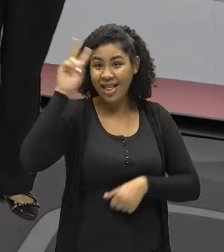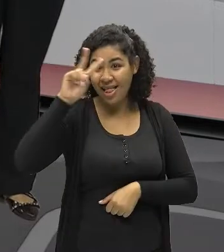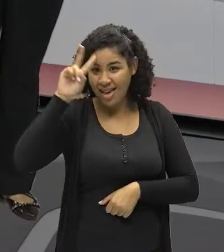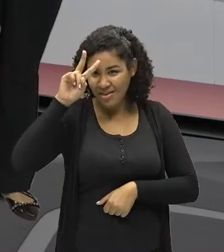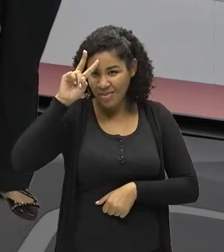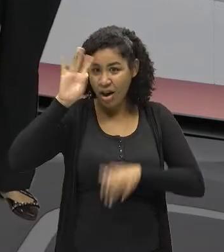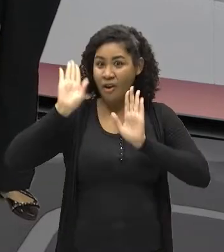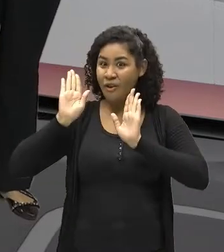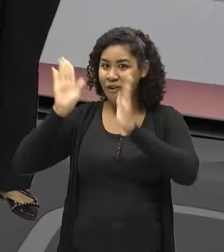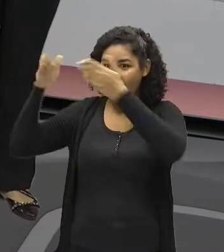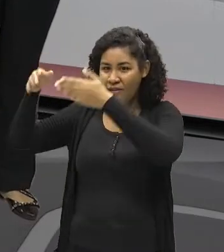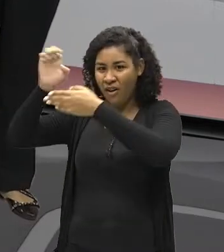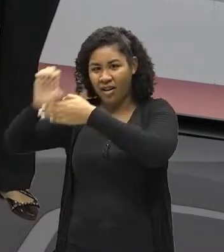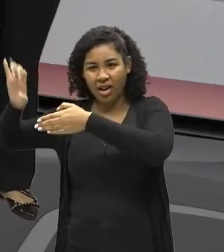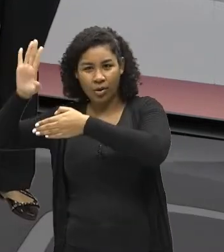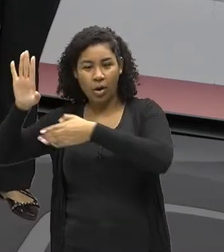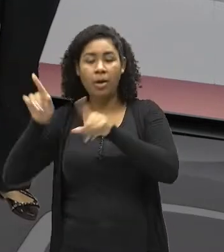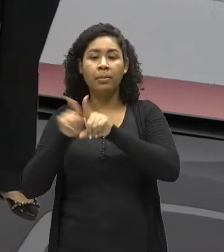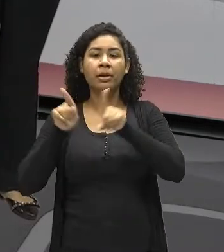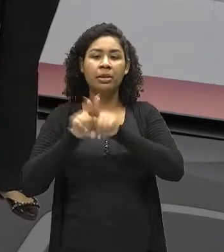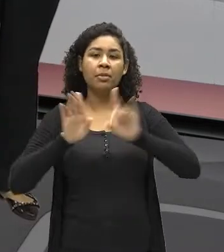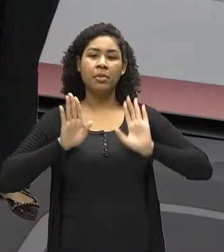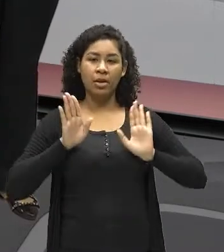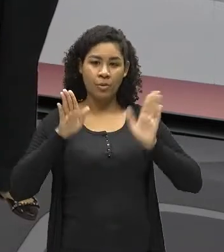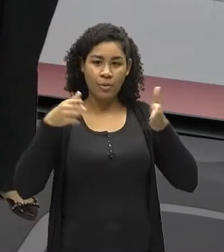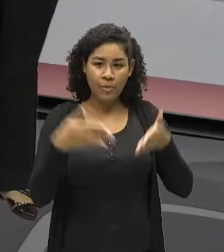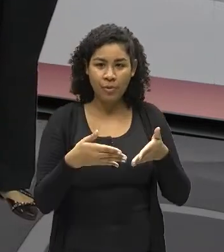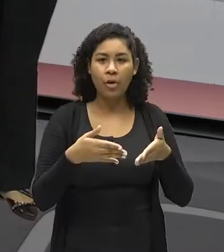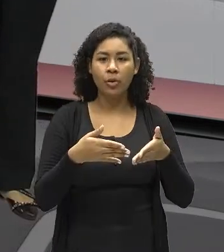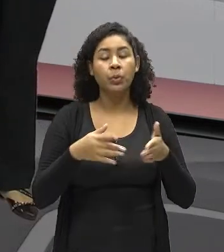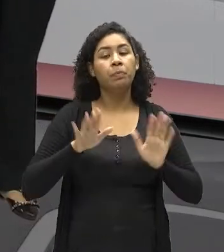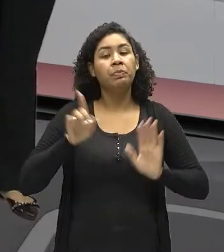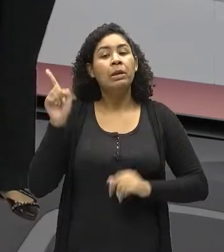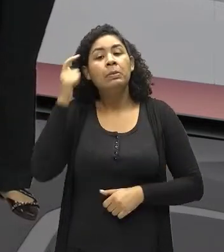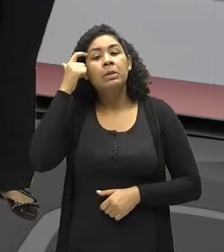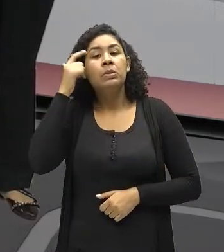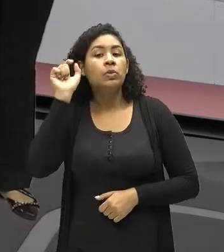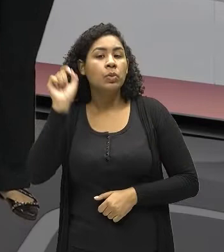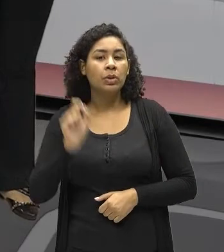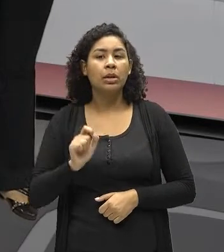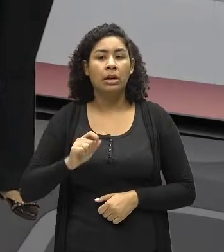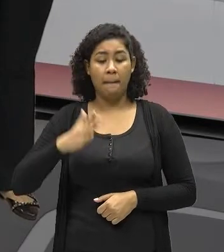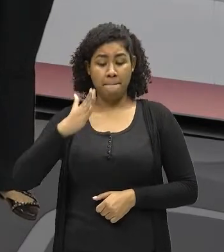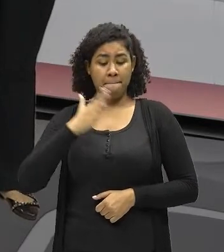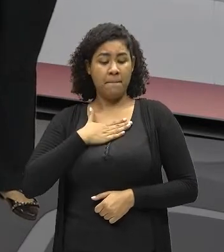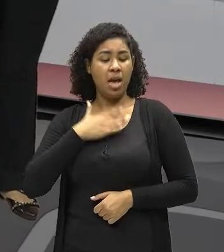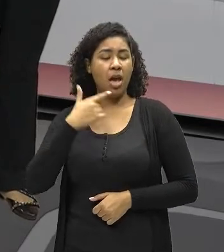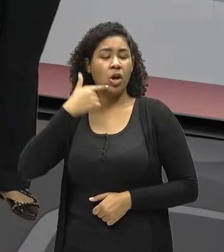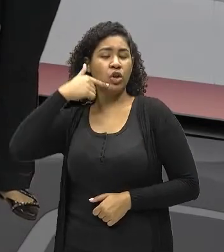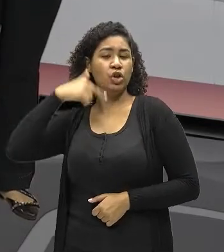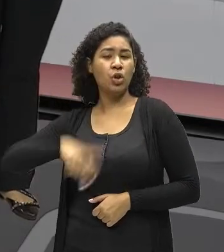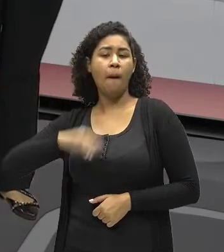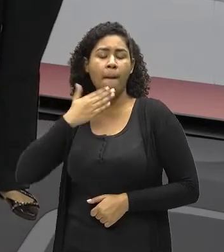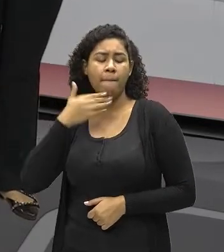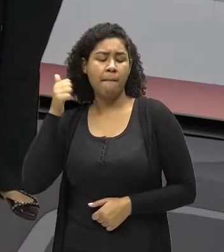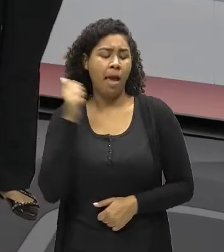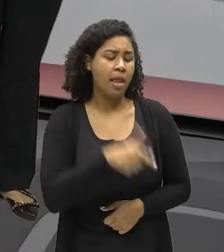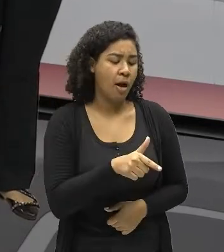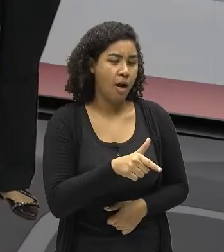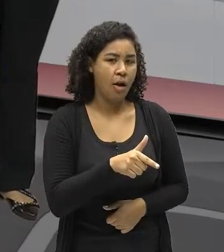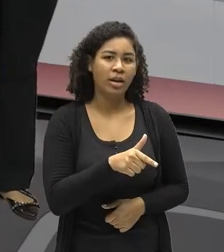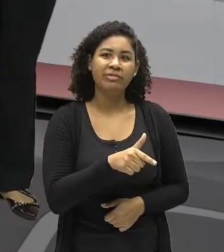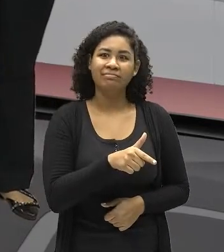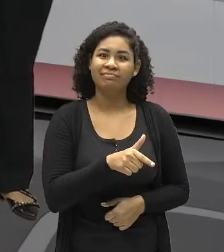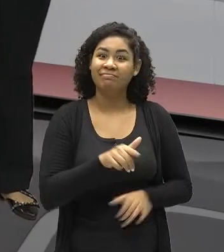eurocentrismo, ele vai achar o quê nessa visão? Que a sua língua é melhor do que todas aquelas outras que já existiam aqui.